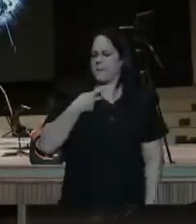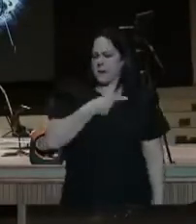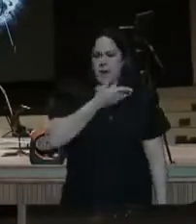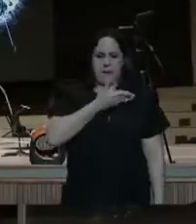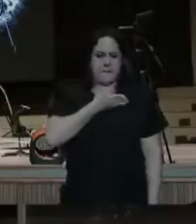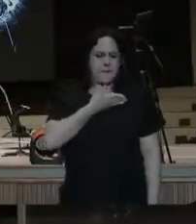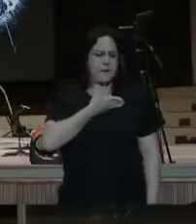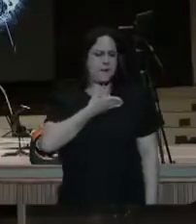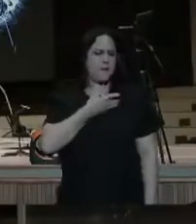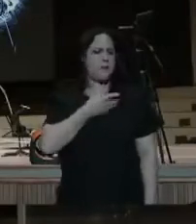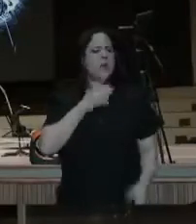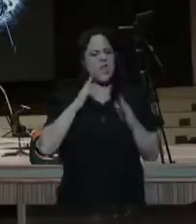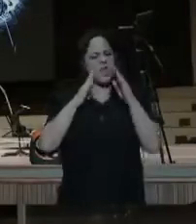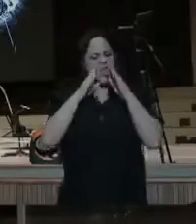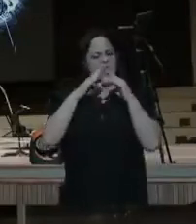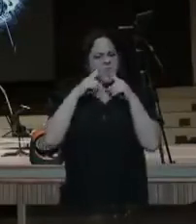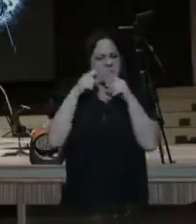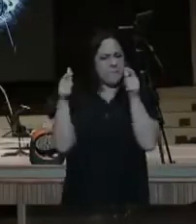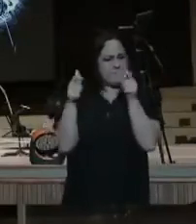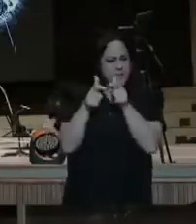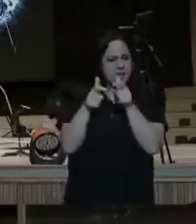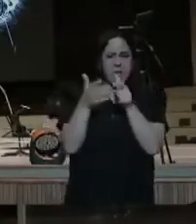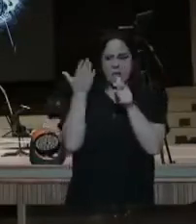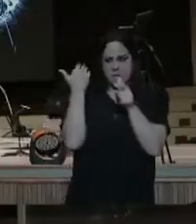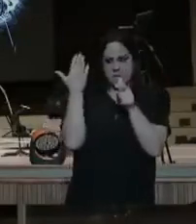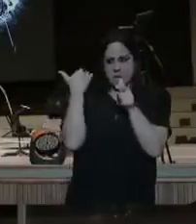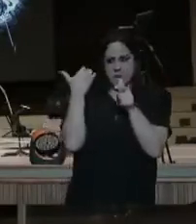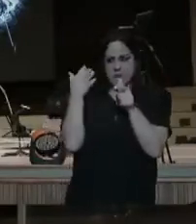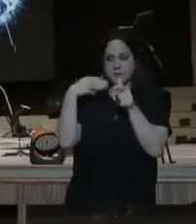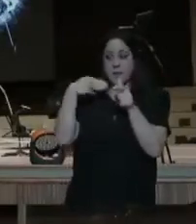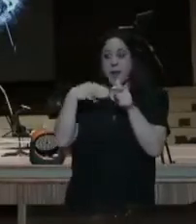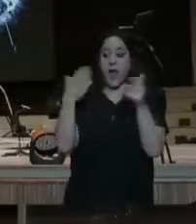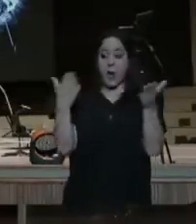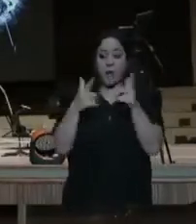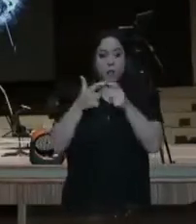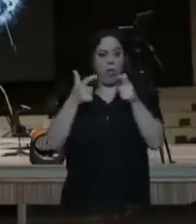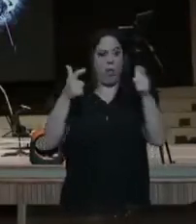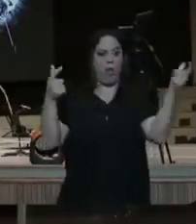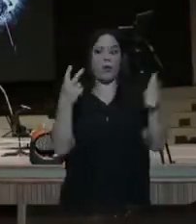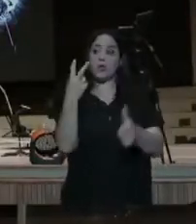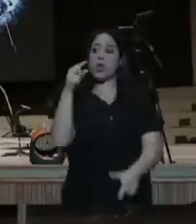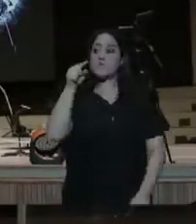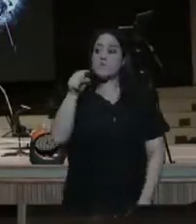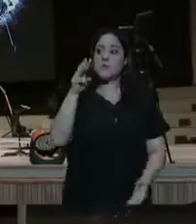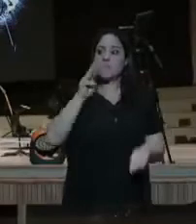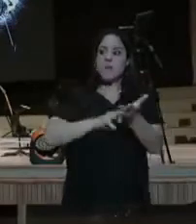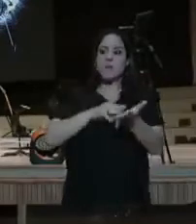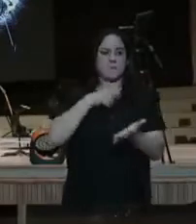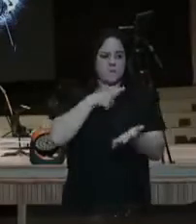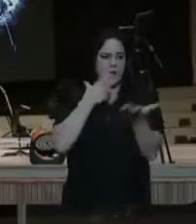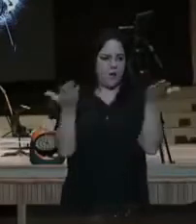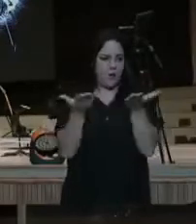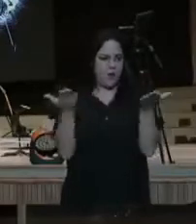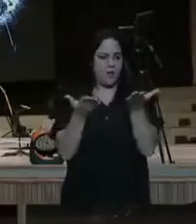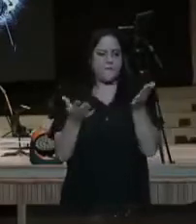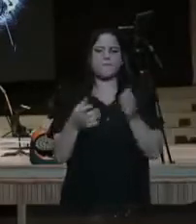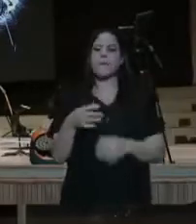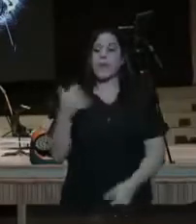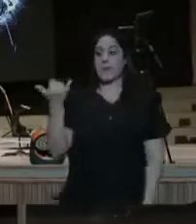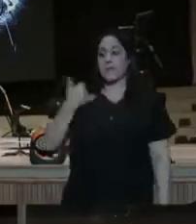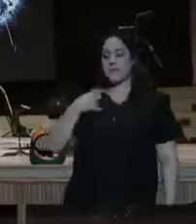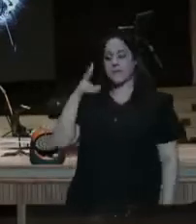pequena lá no interior do maranhão mas que explodiu tem 2 mil membros cresceu rápido ele conta uma história que eu achei o